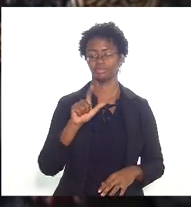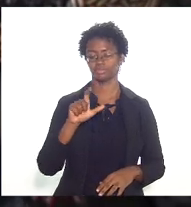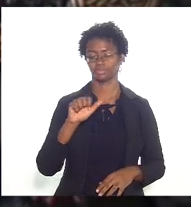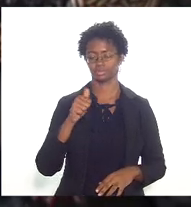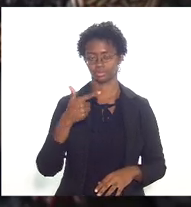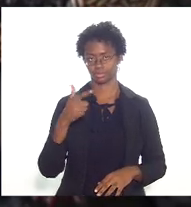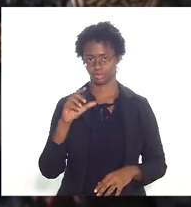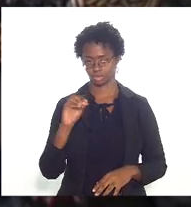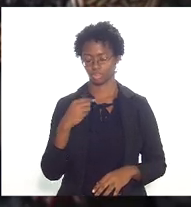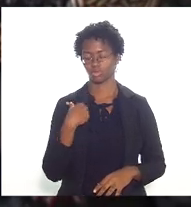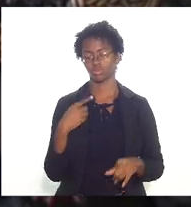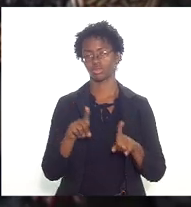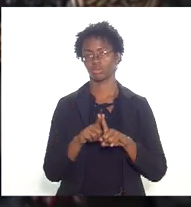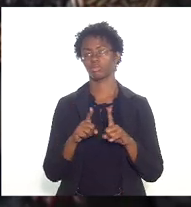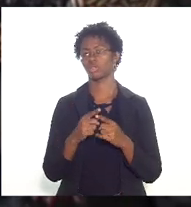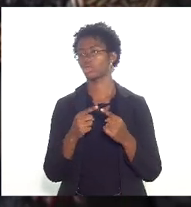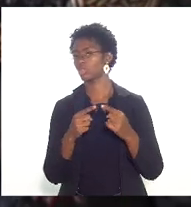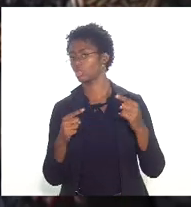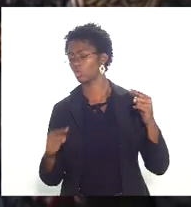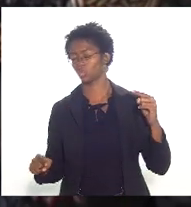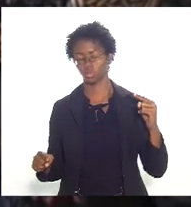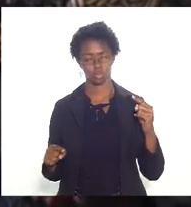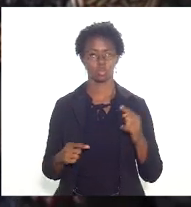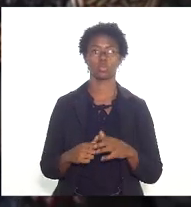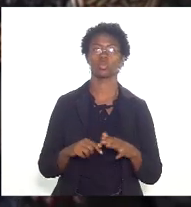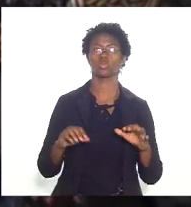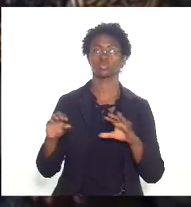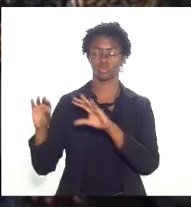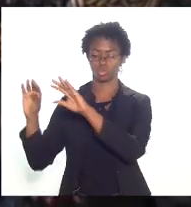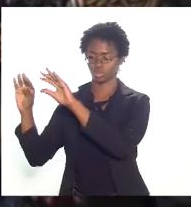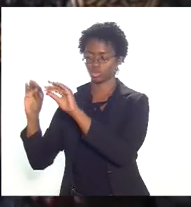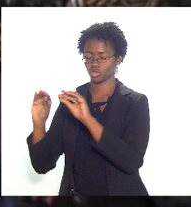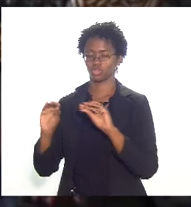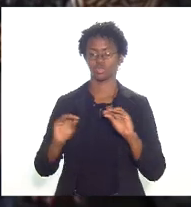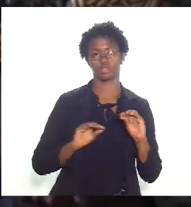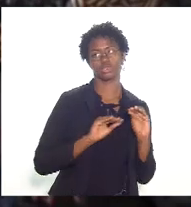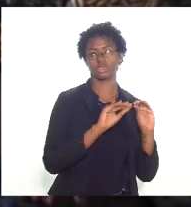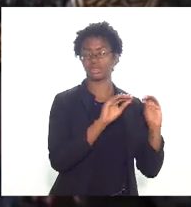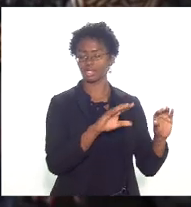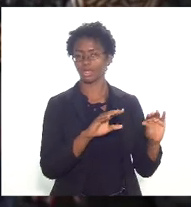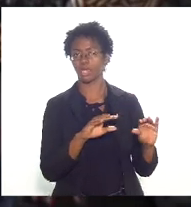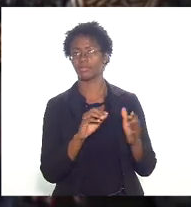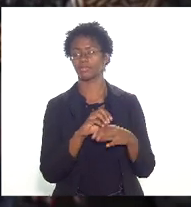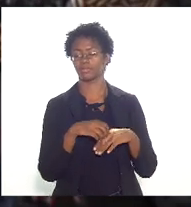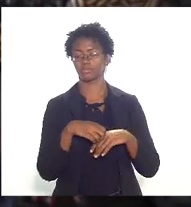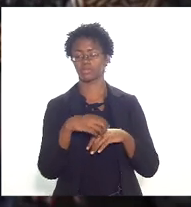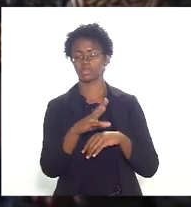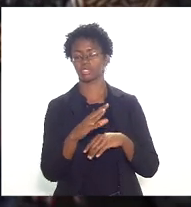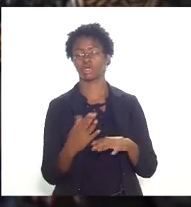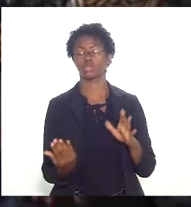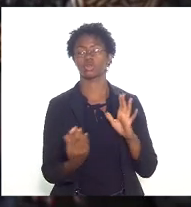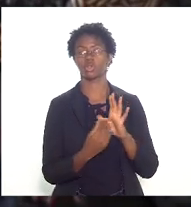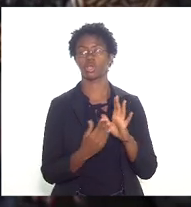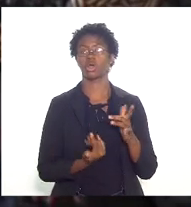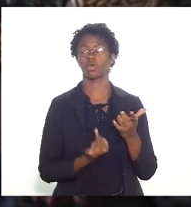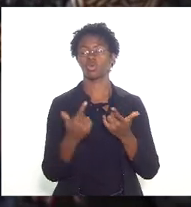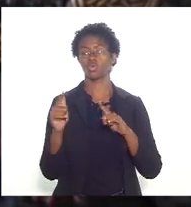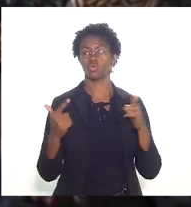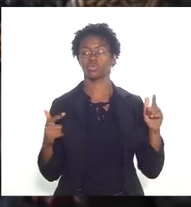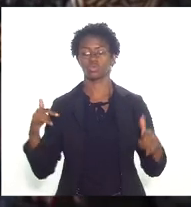contra totalmente conta e a mensagem e colocar os outros